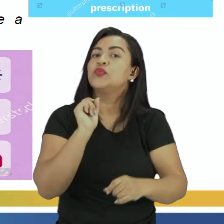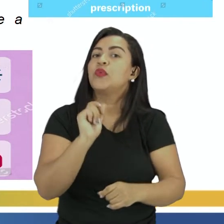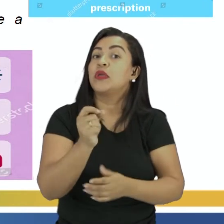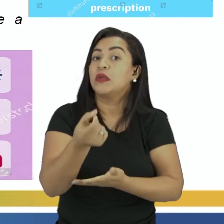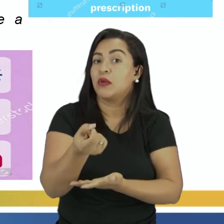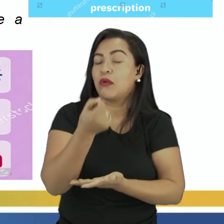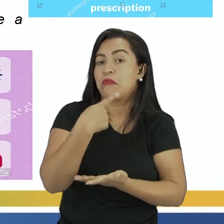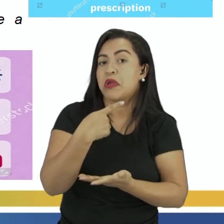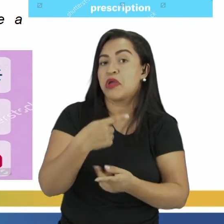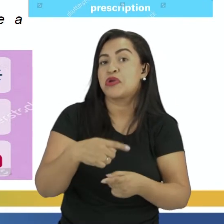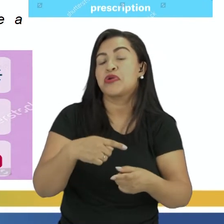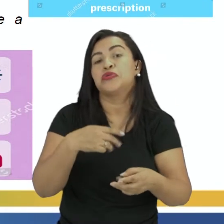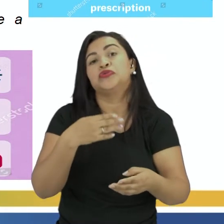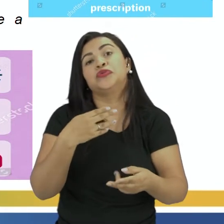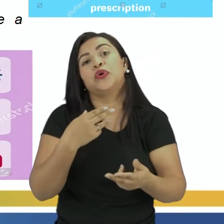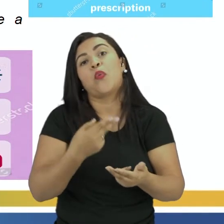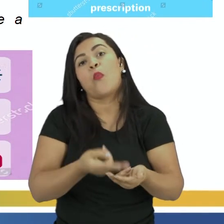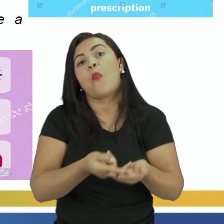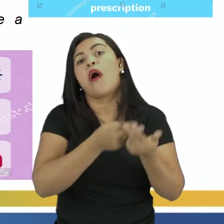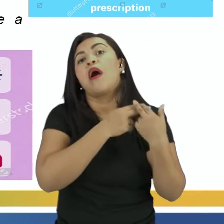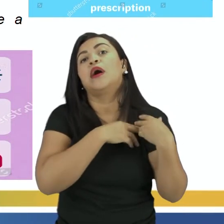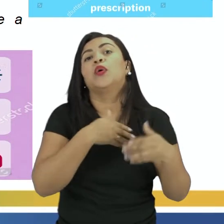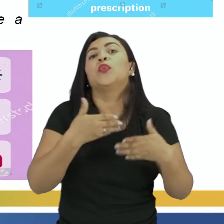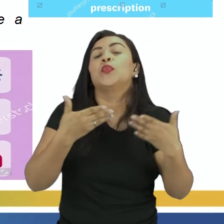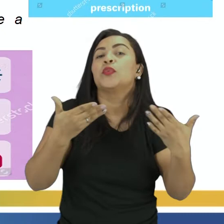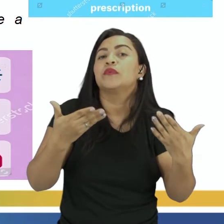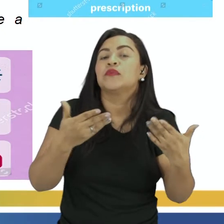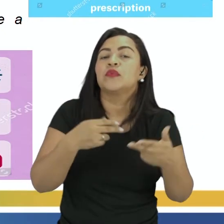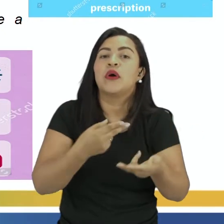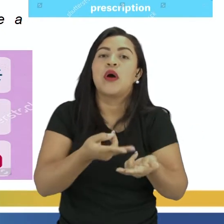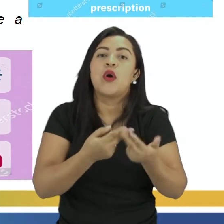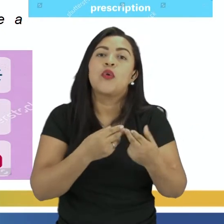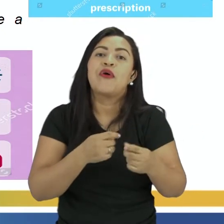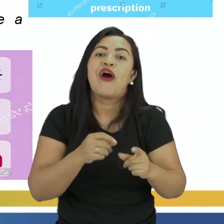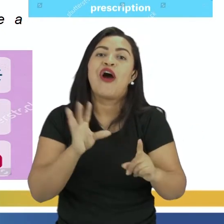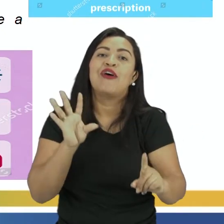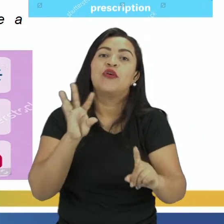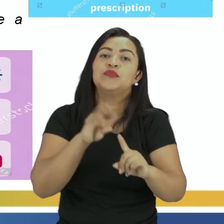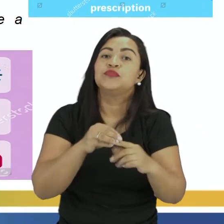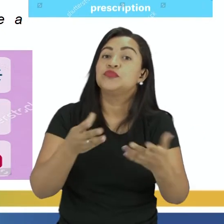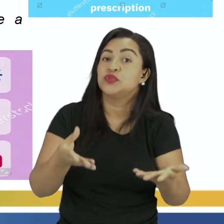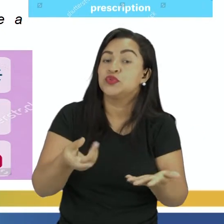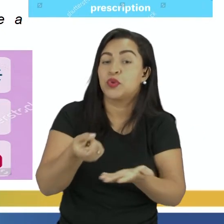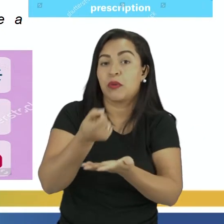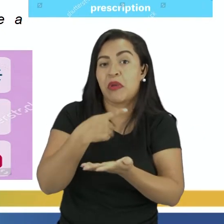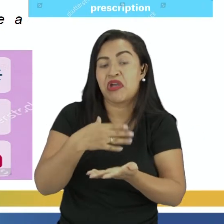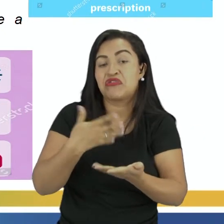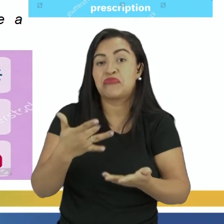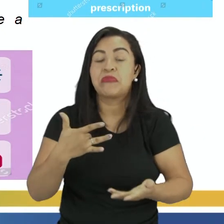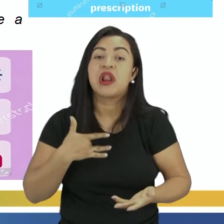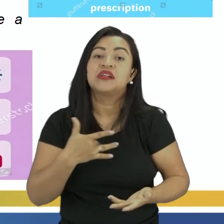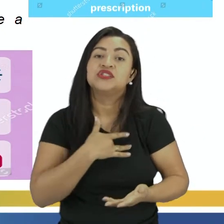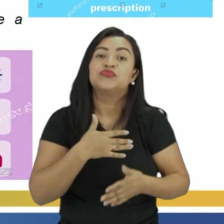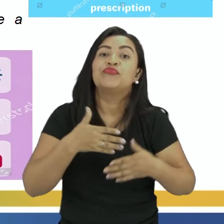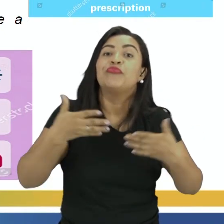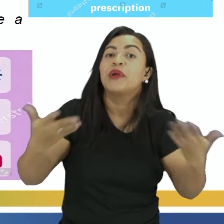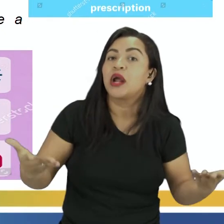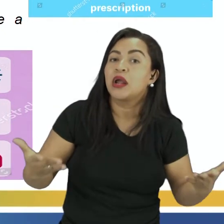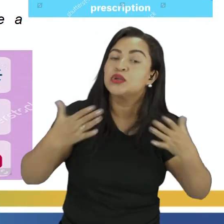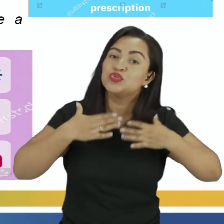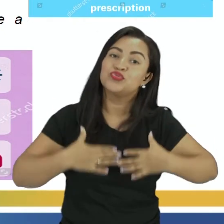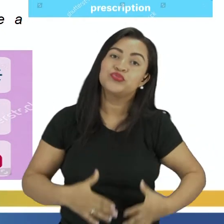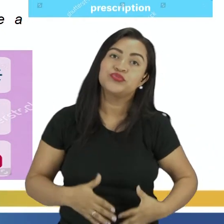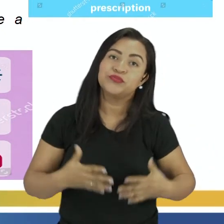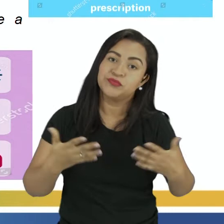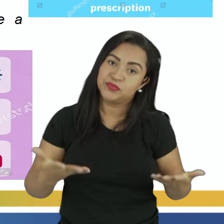ele serve, quais são as contraindicações, se é uso adulto, vai ali encaixar uso adulto e é oral,